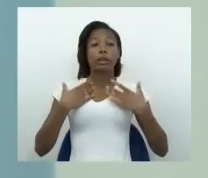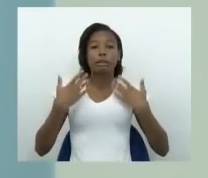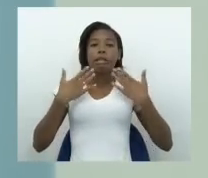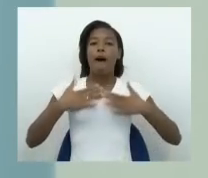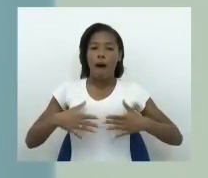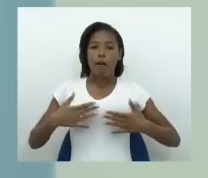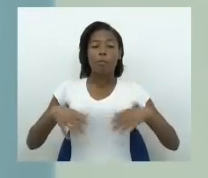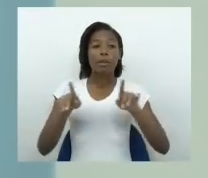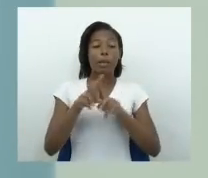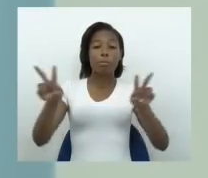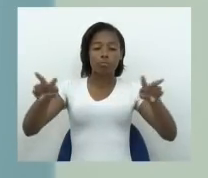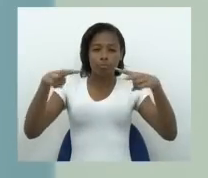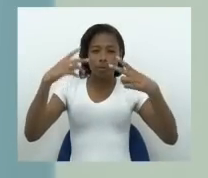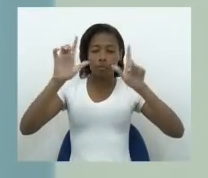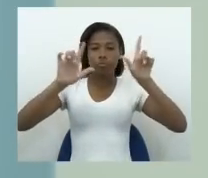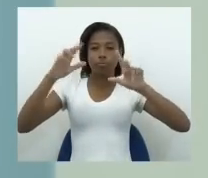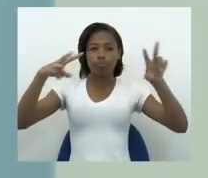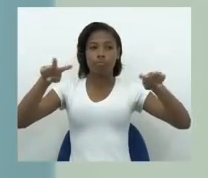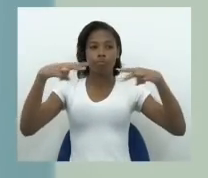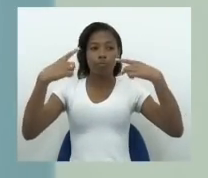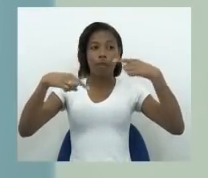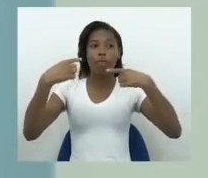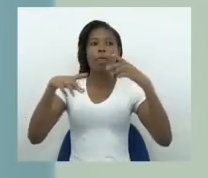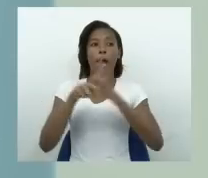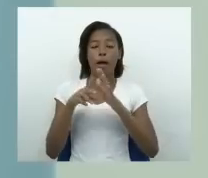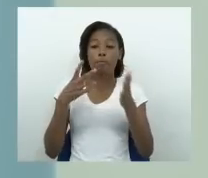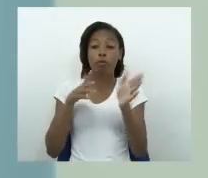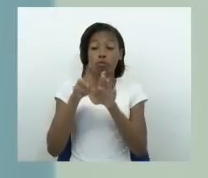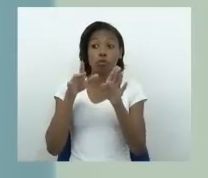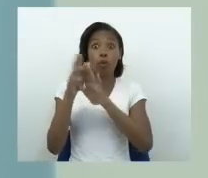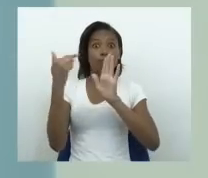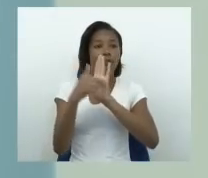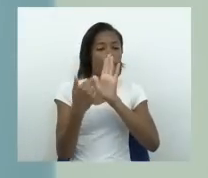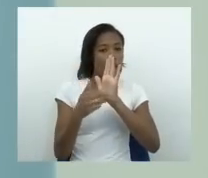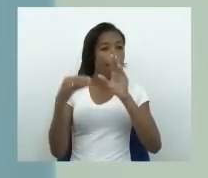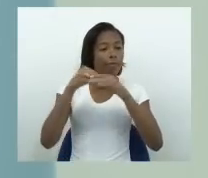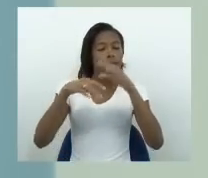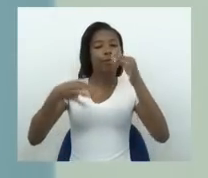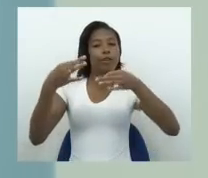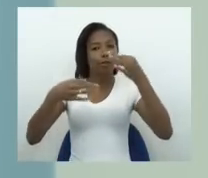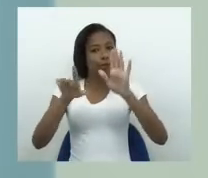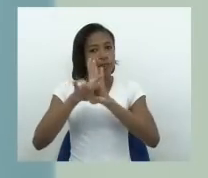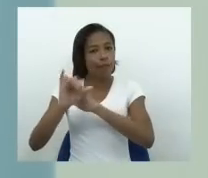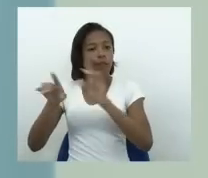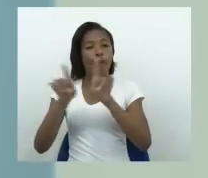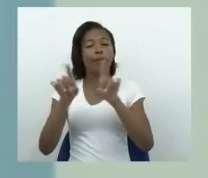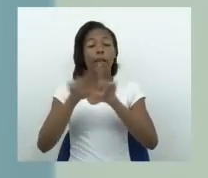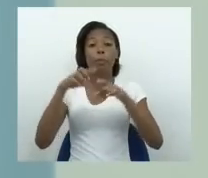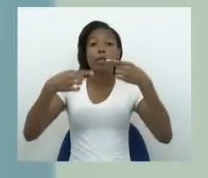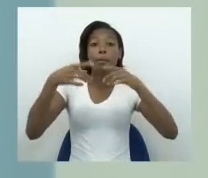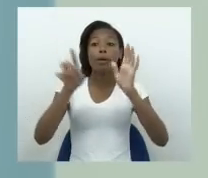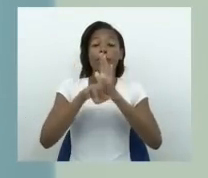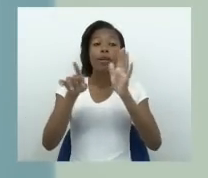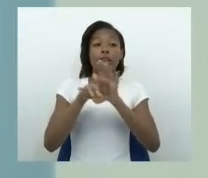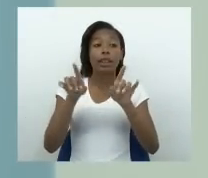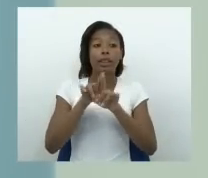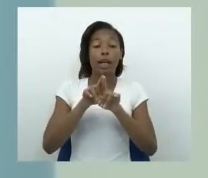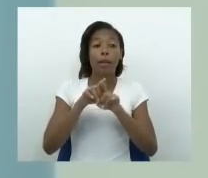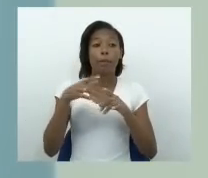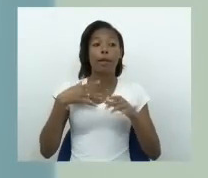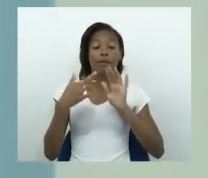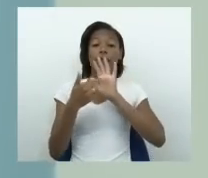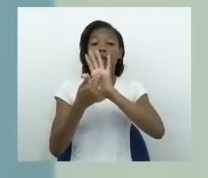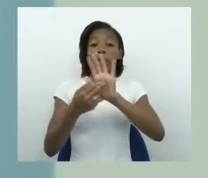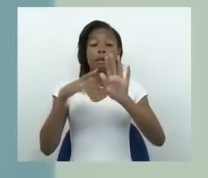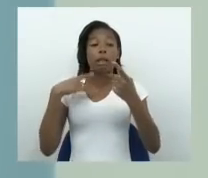assistir a esse debate pela televisão e também seguindo as determinações da Justiça Eleitoral, este debate realizado aqui pela TV Câmara conta com o apoio